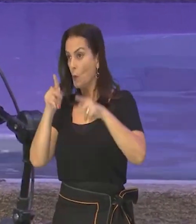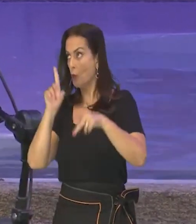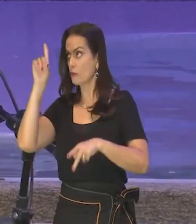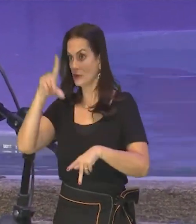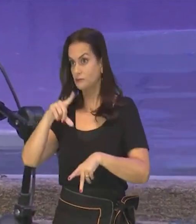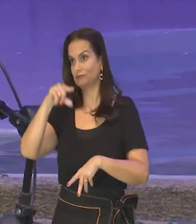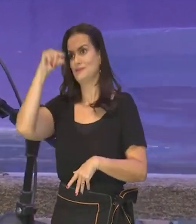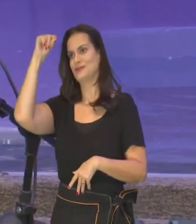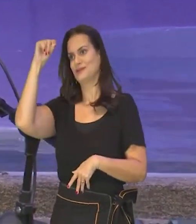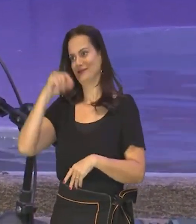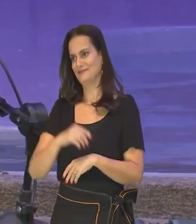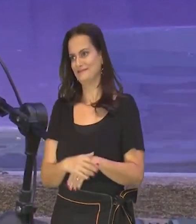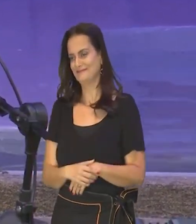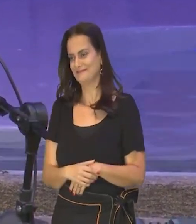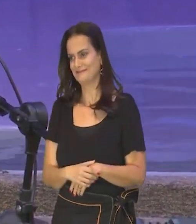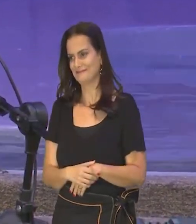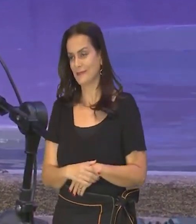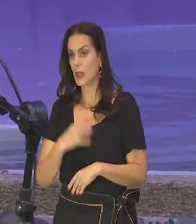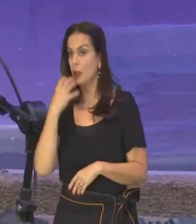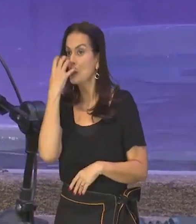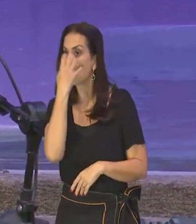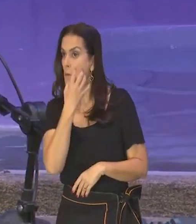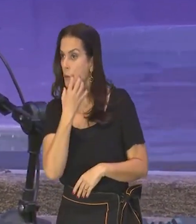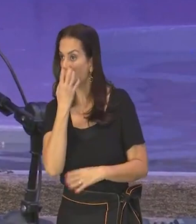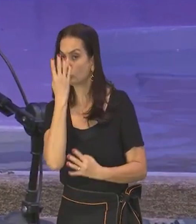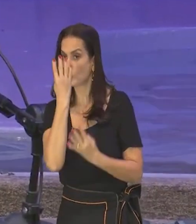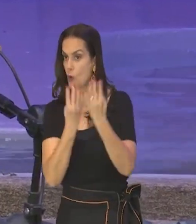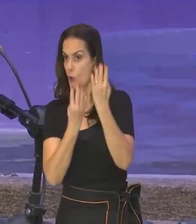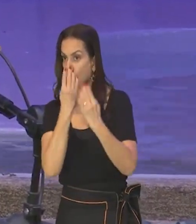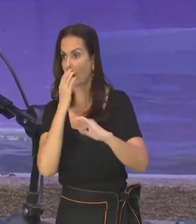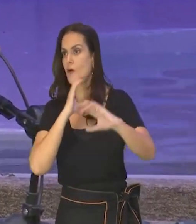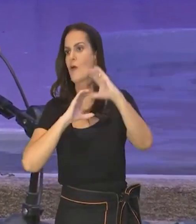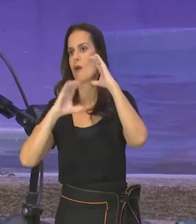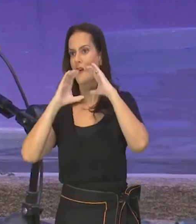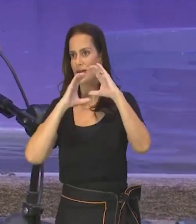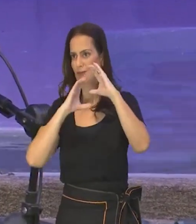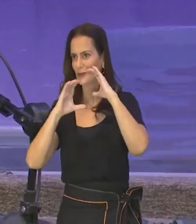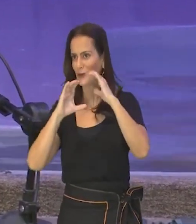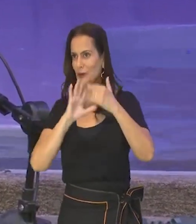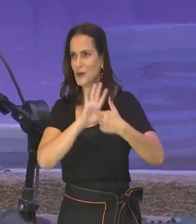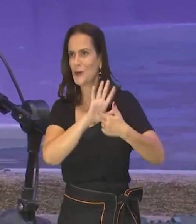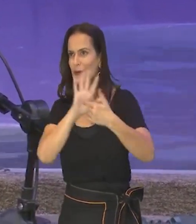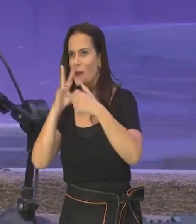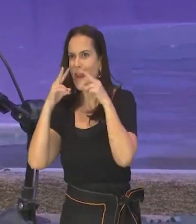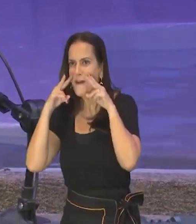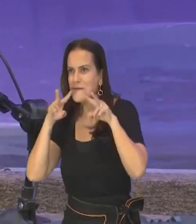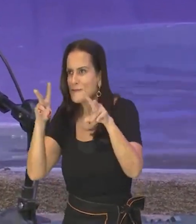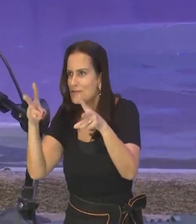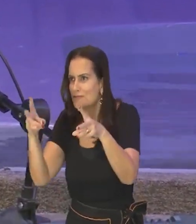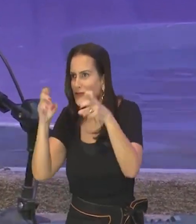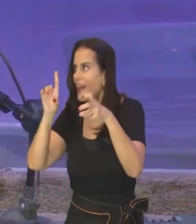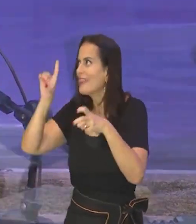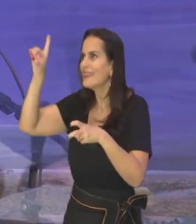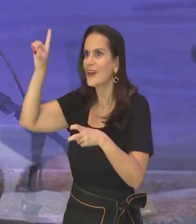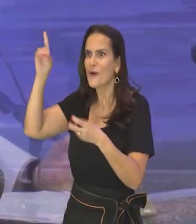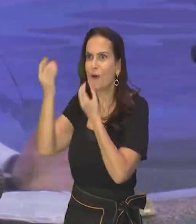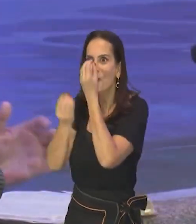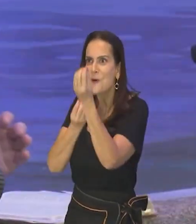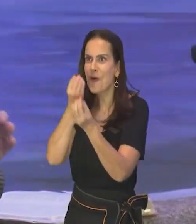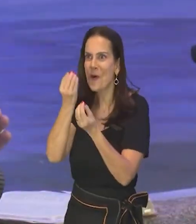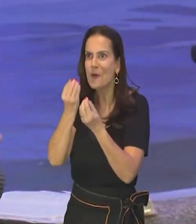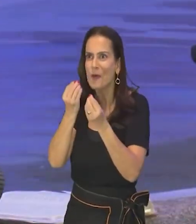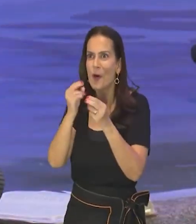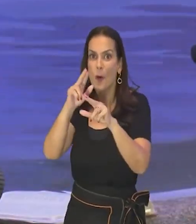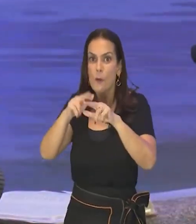Senhor. Esta música que o Memorial cantou, esse louvor, esta adoração, eu vejo Deus. Eu vejo Deus